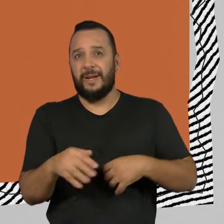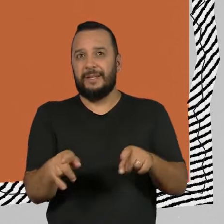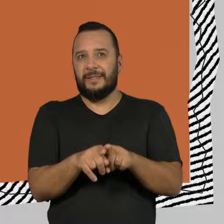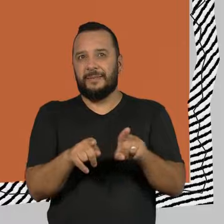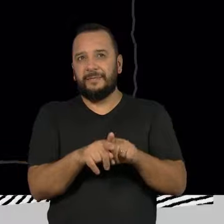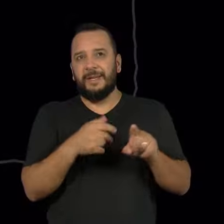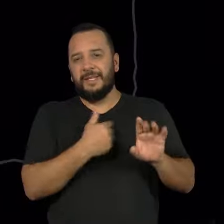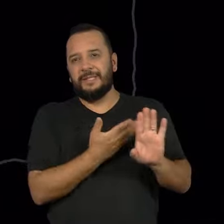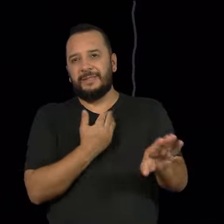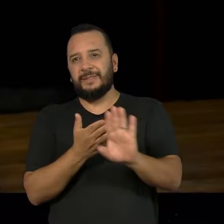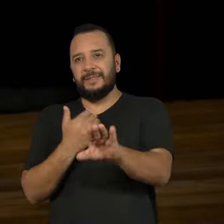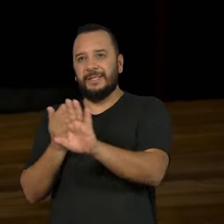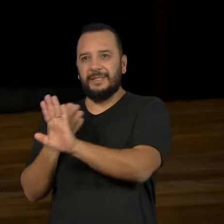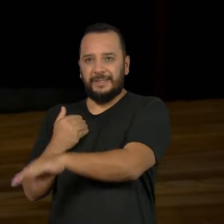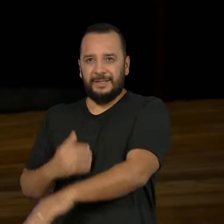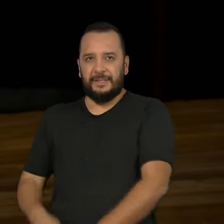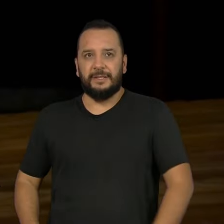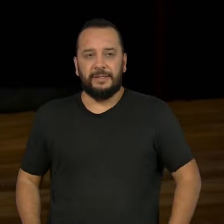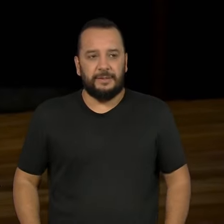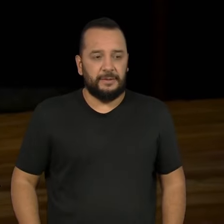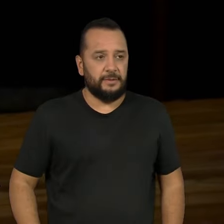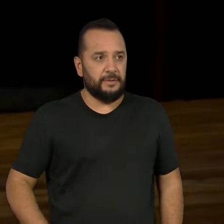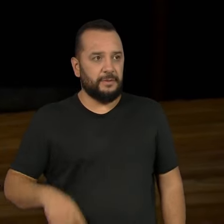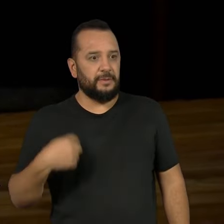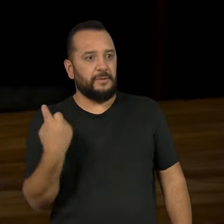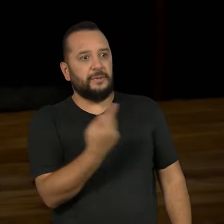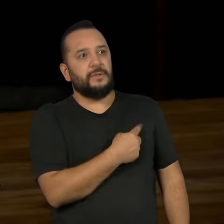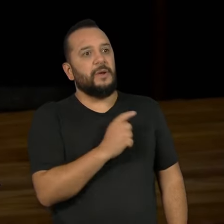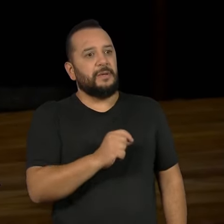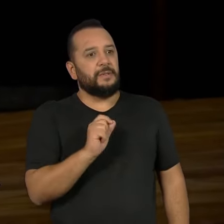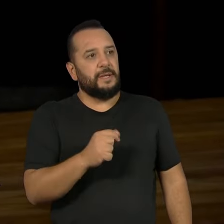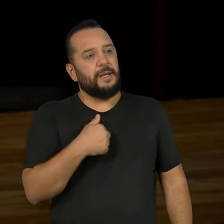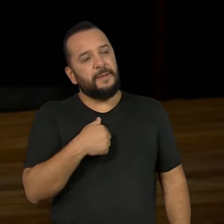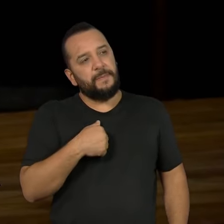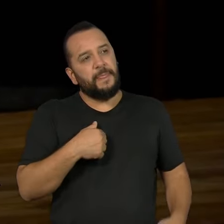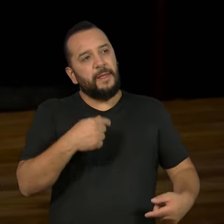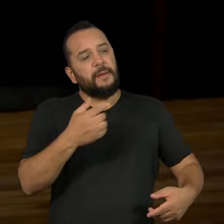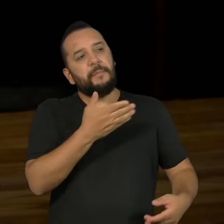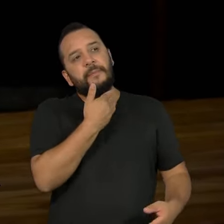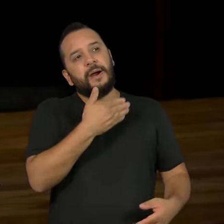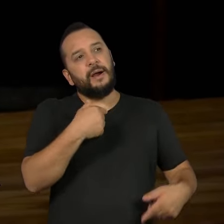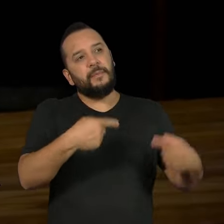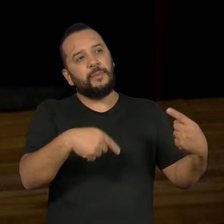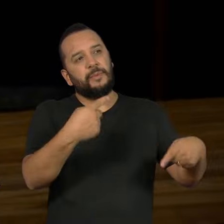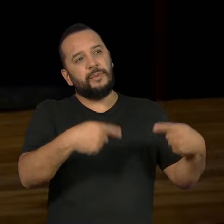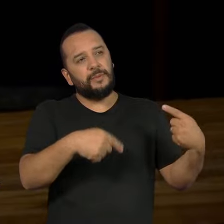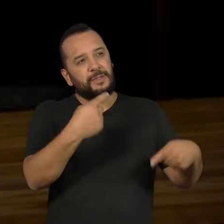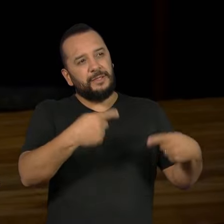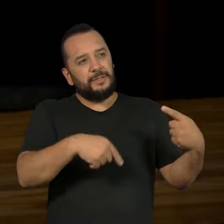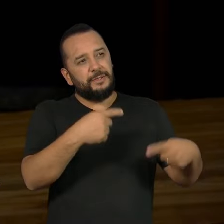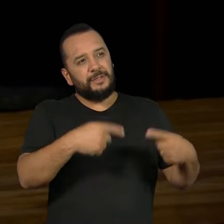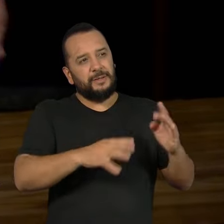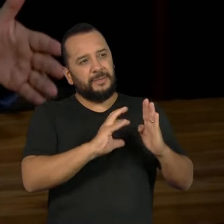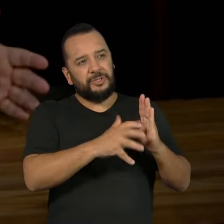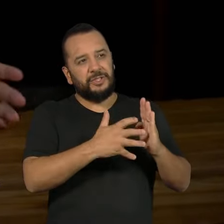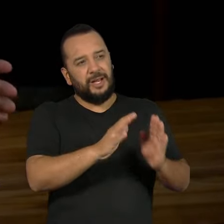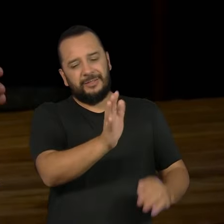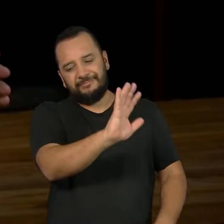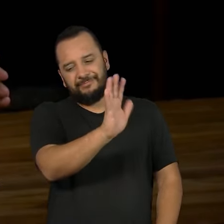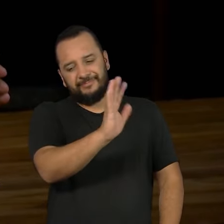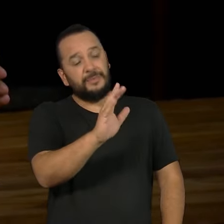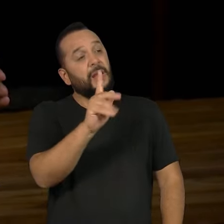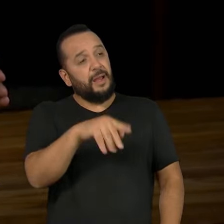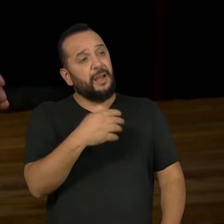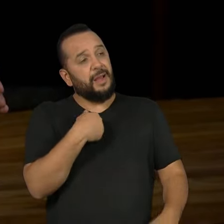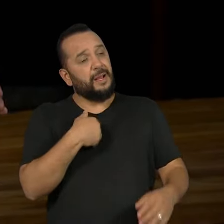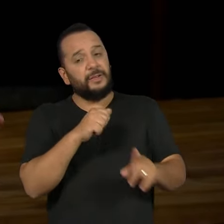distanciam nós não estamos aqui num papo de política partidária mas sim da construção de uma sociedade inclusive com a presença de